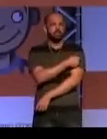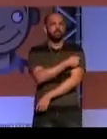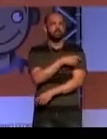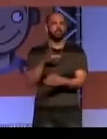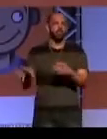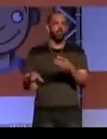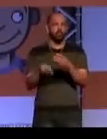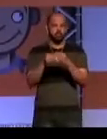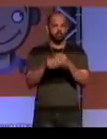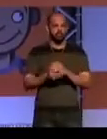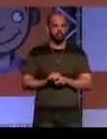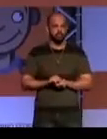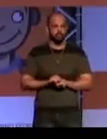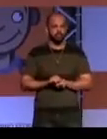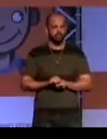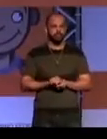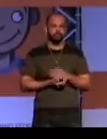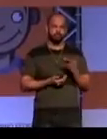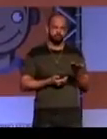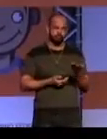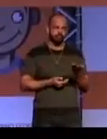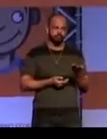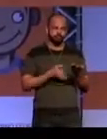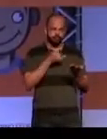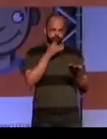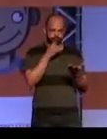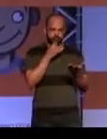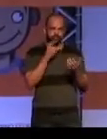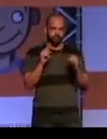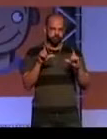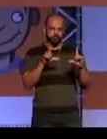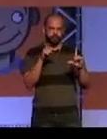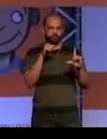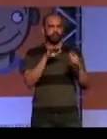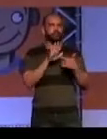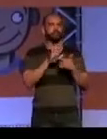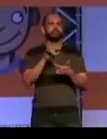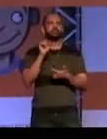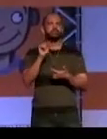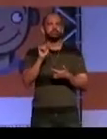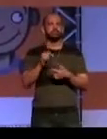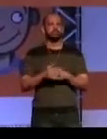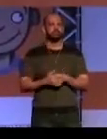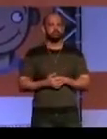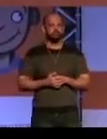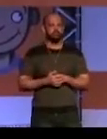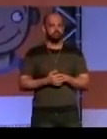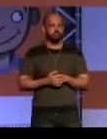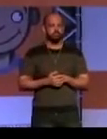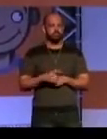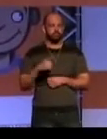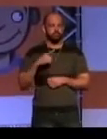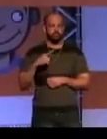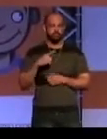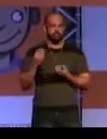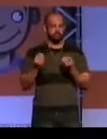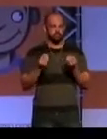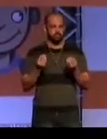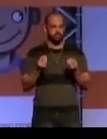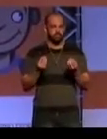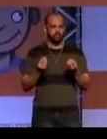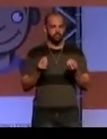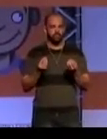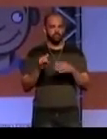complementar. Aqui, por exemplo, nesse quadro aqui, mostra que nós temos,